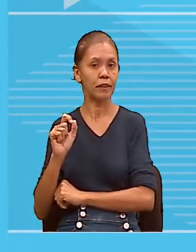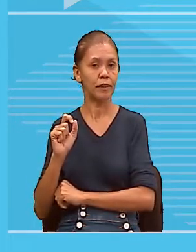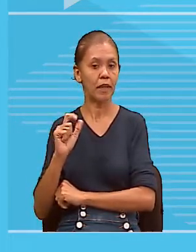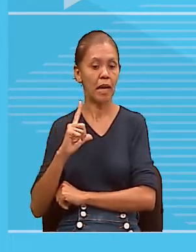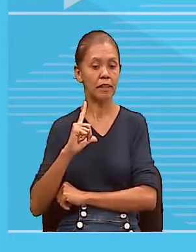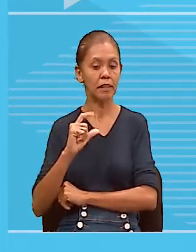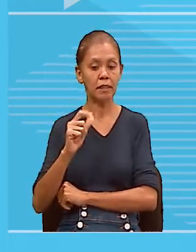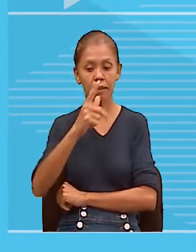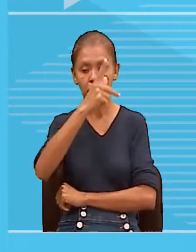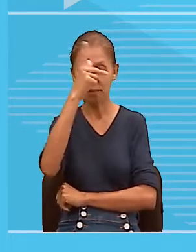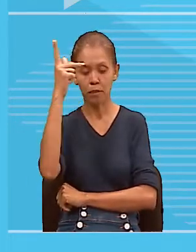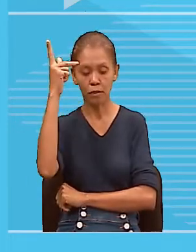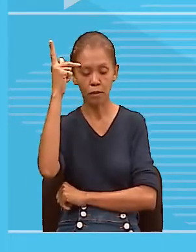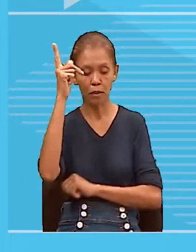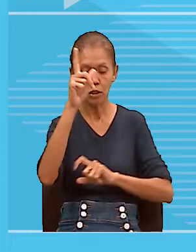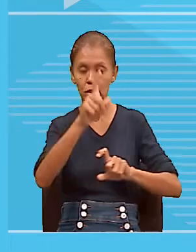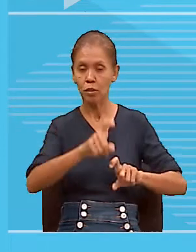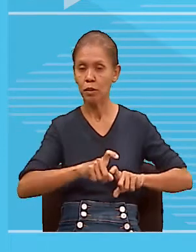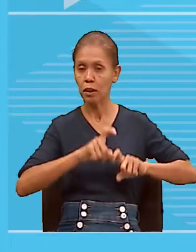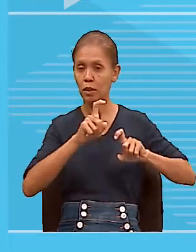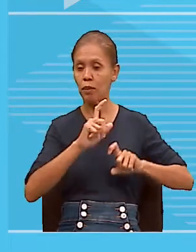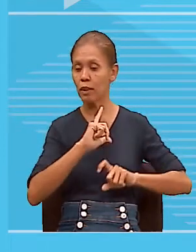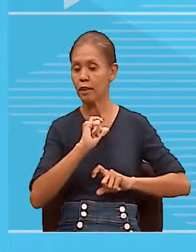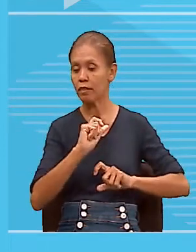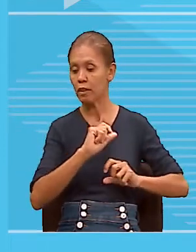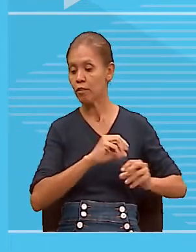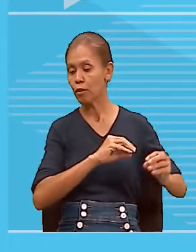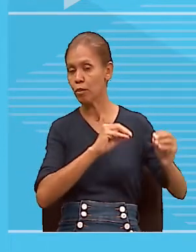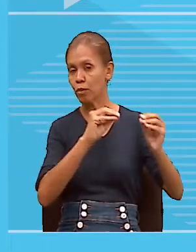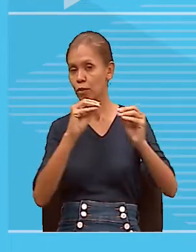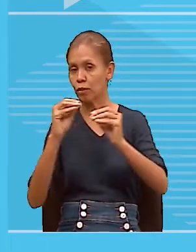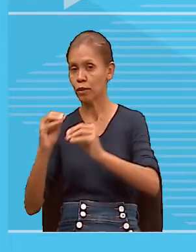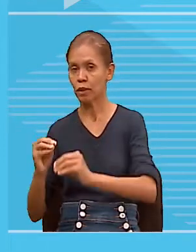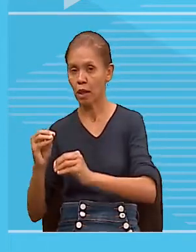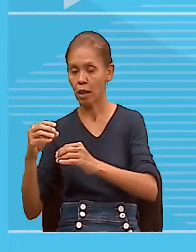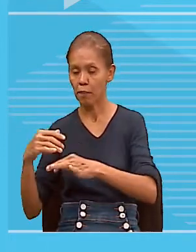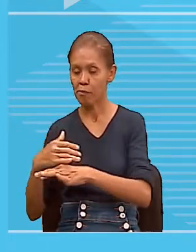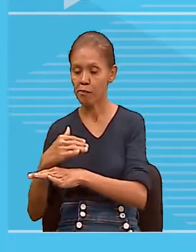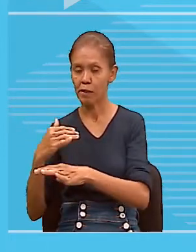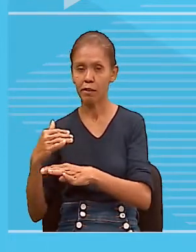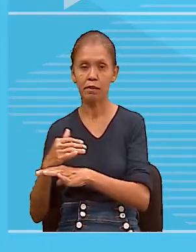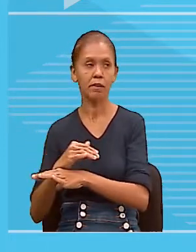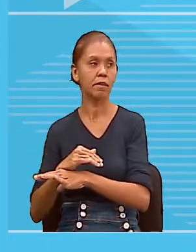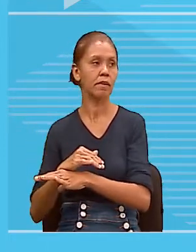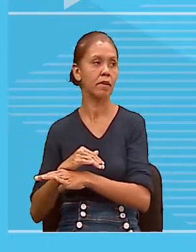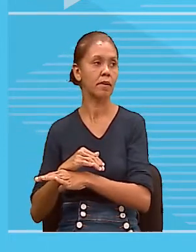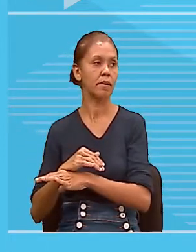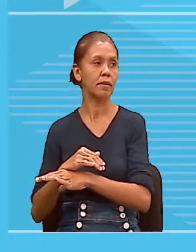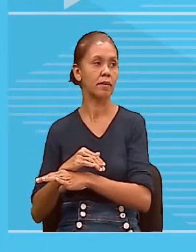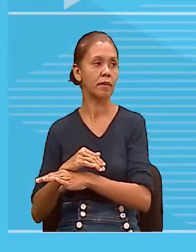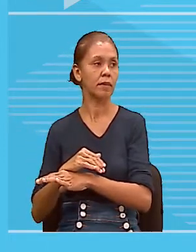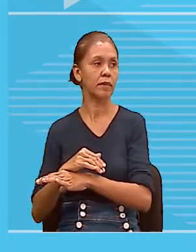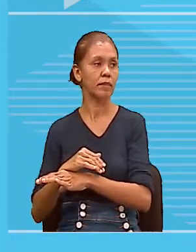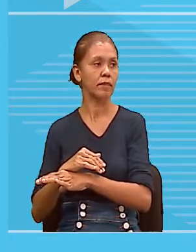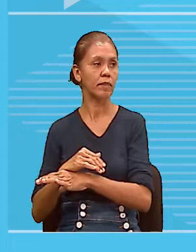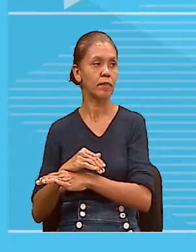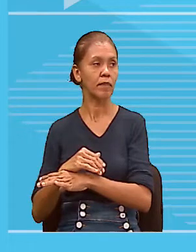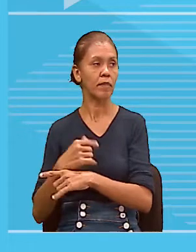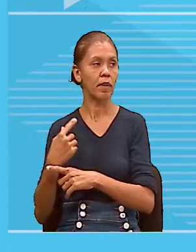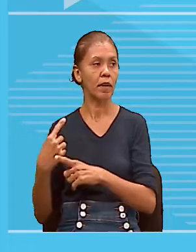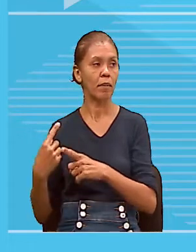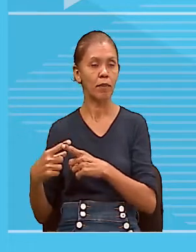das cidades é porque tá vendo uma migração do campo para as cidades até porque nós